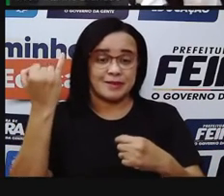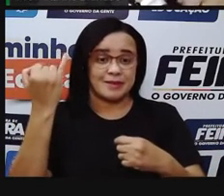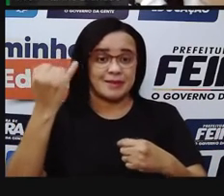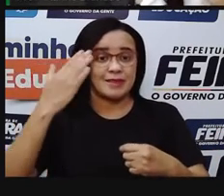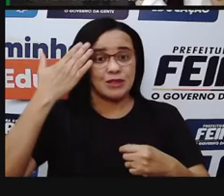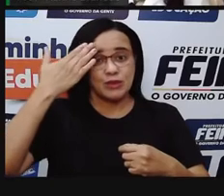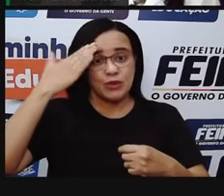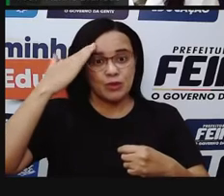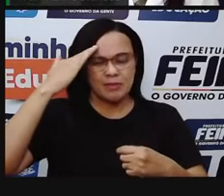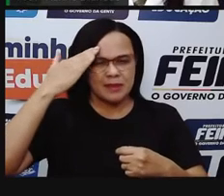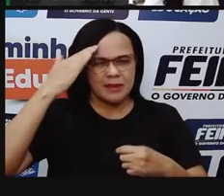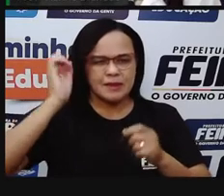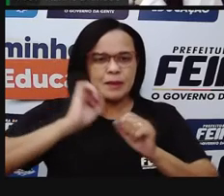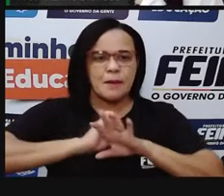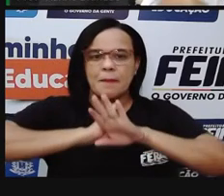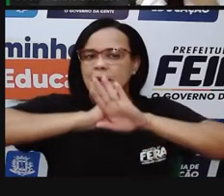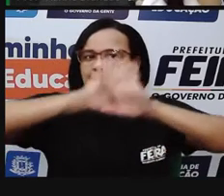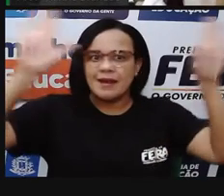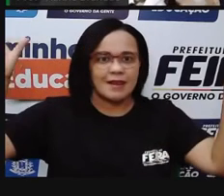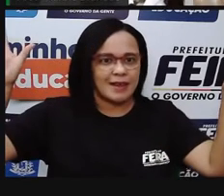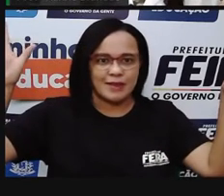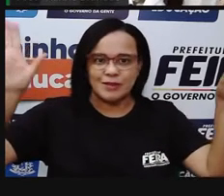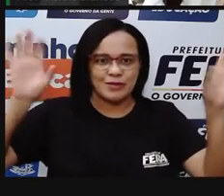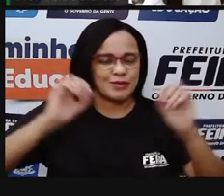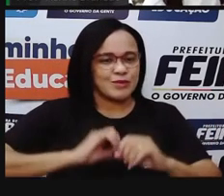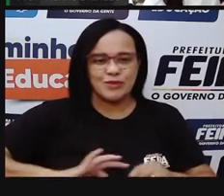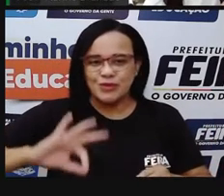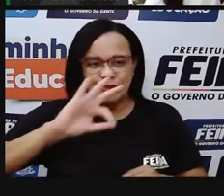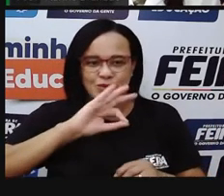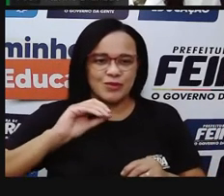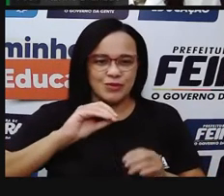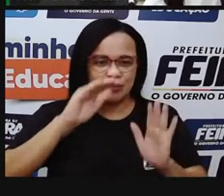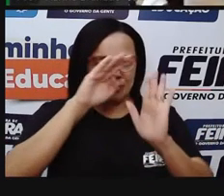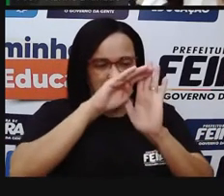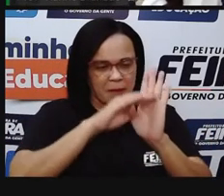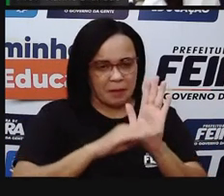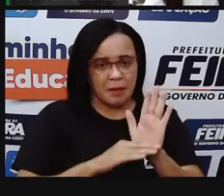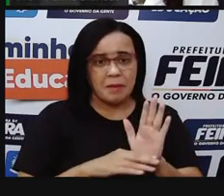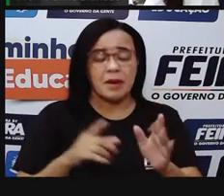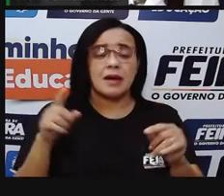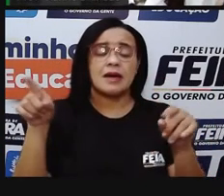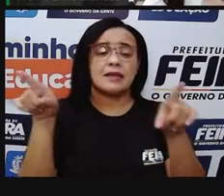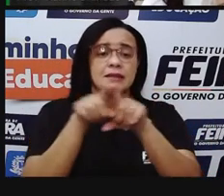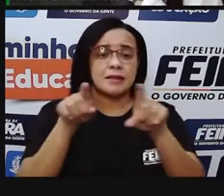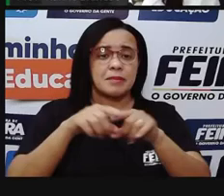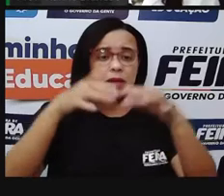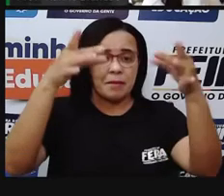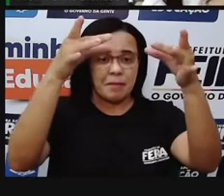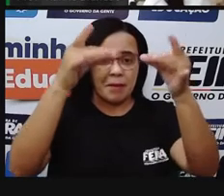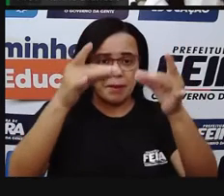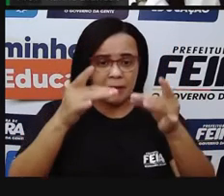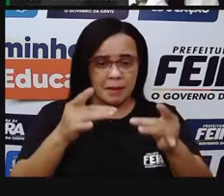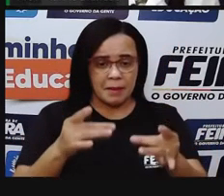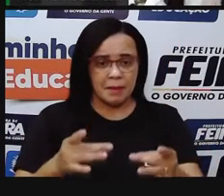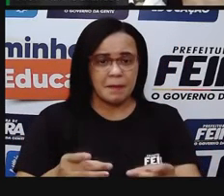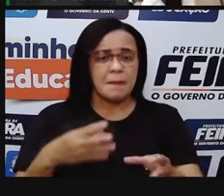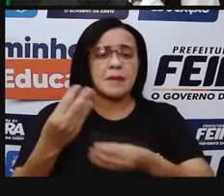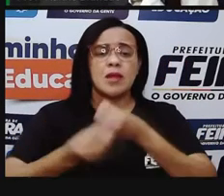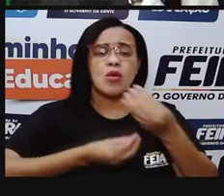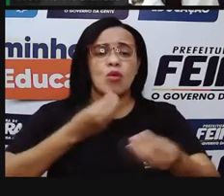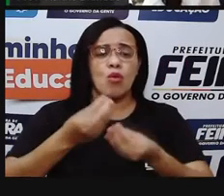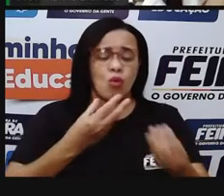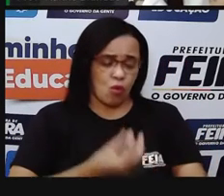vocês compreendam um pouco mais sobre essas descrições que nós fazemos, né, dos seres vivos, sobre o tamanho, ciclo de